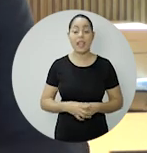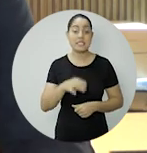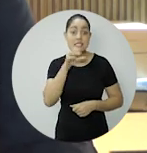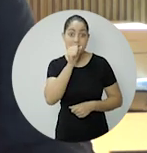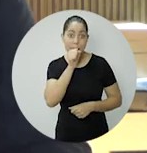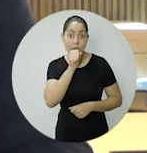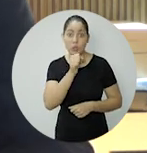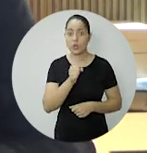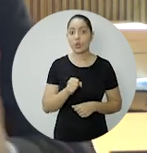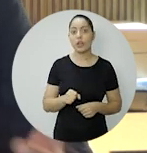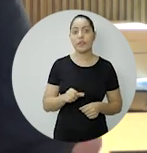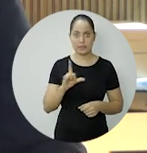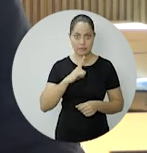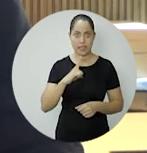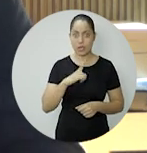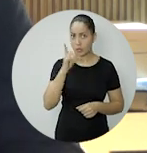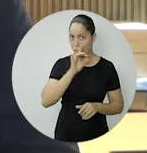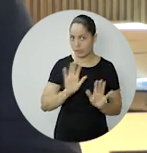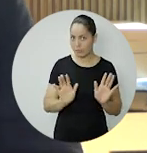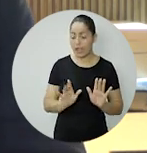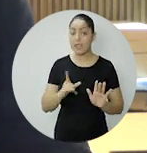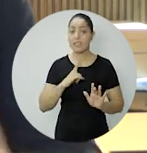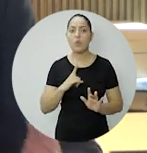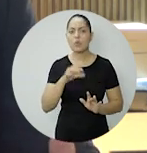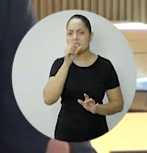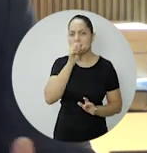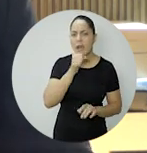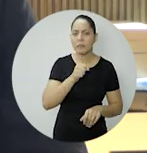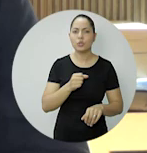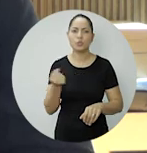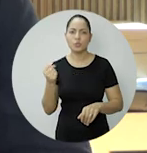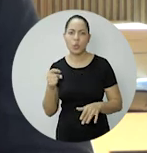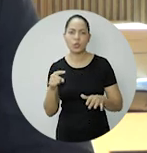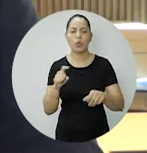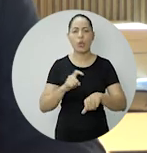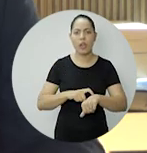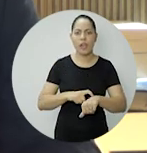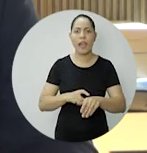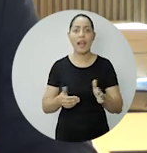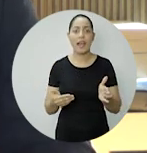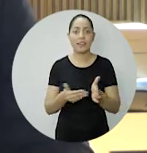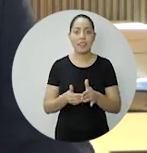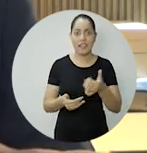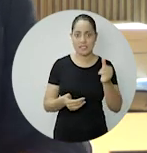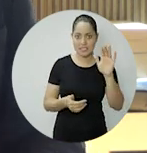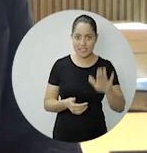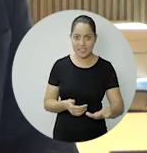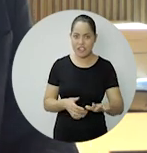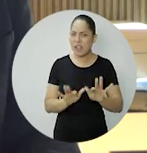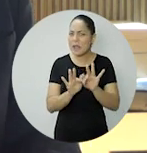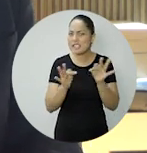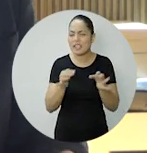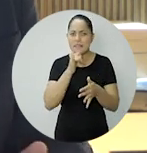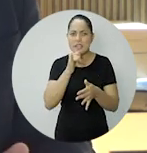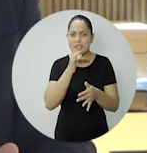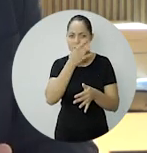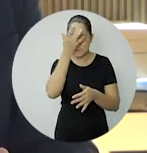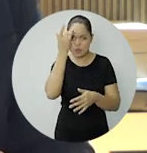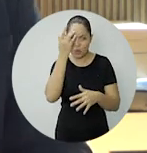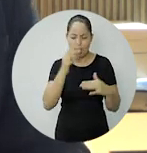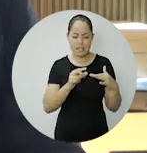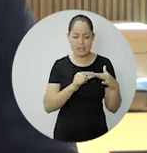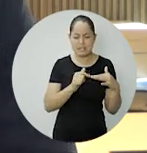a família do advogado, os filhos do advogado, o próprio advogado, para realizar aqui, desde as mais simples tarefas,